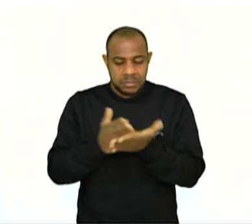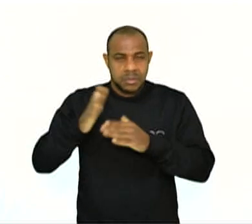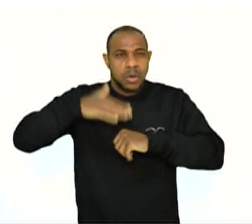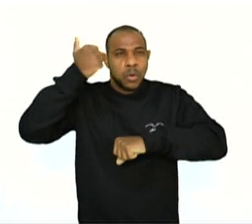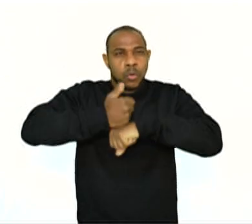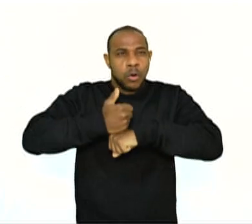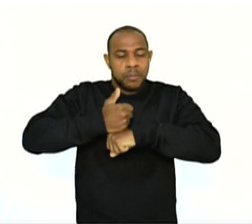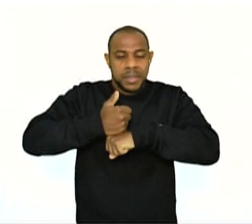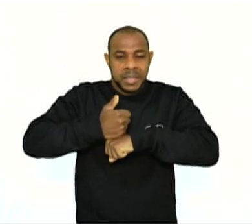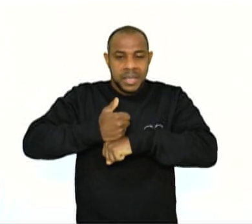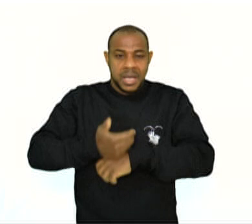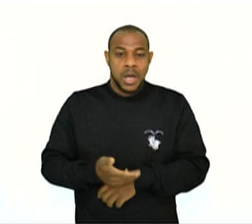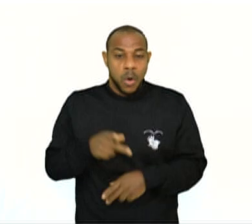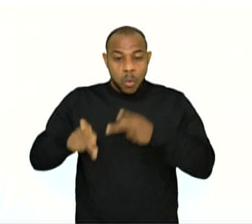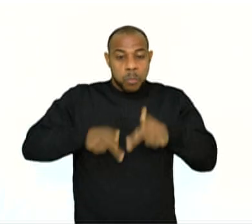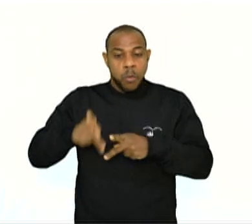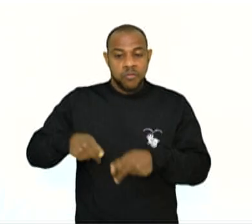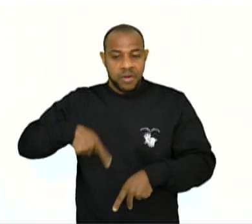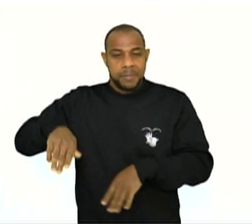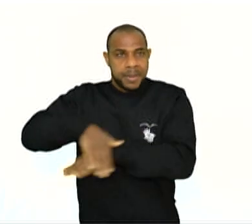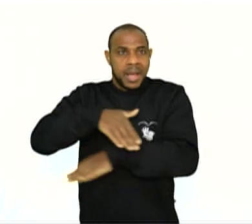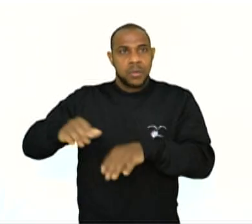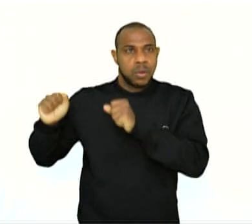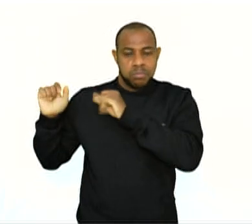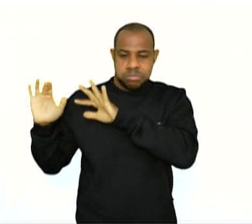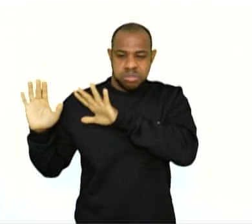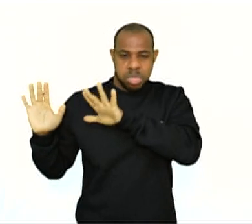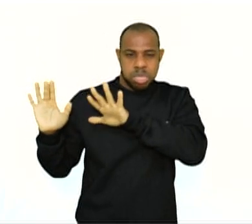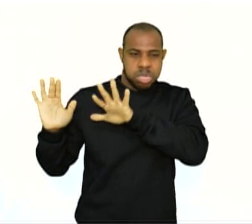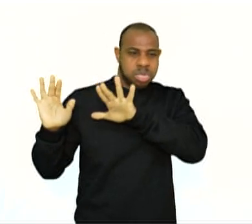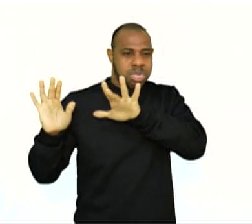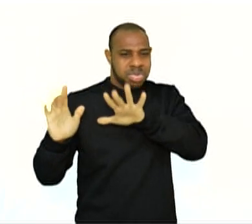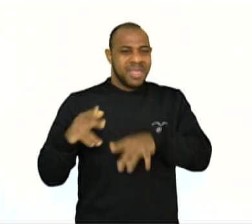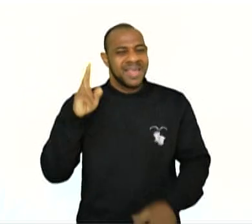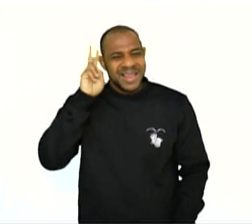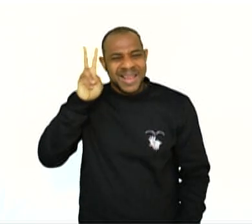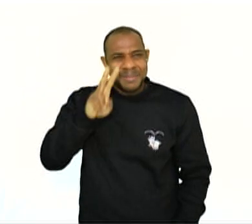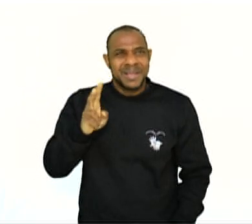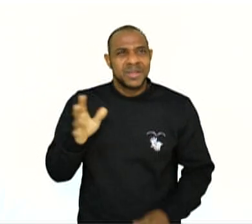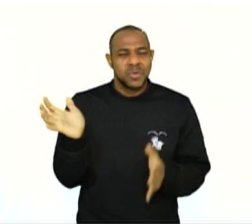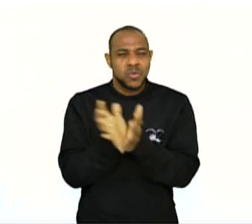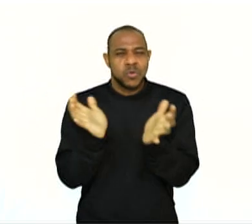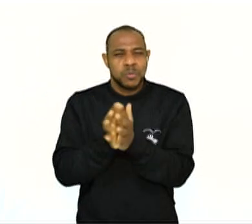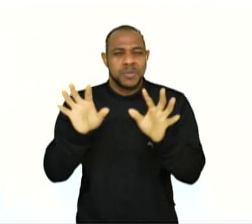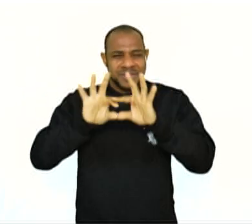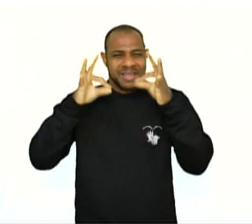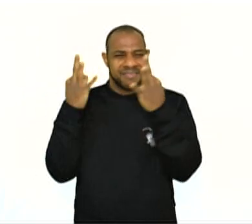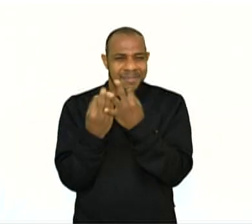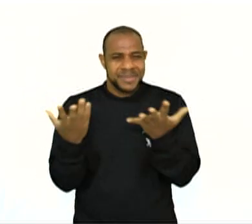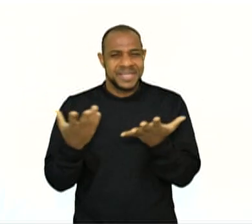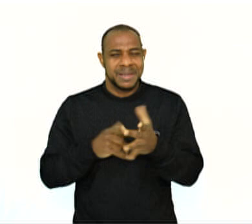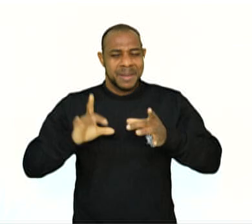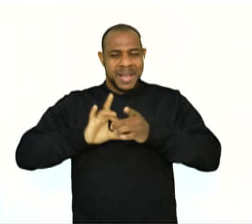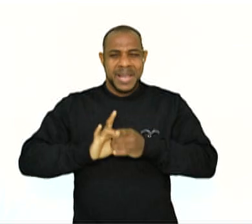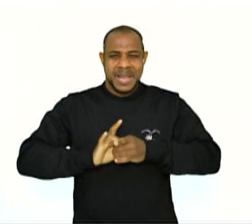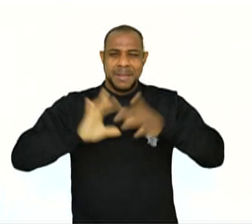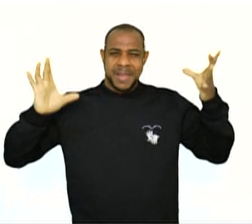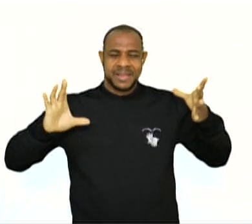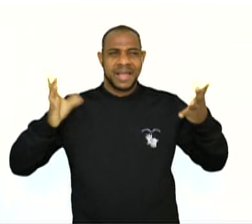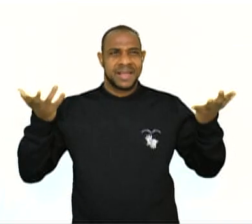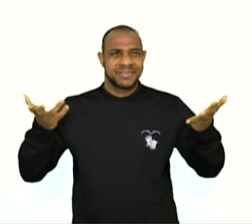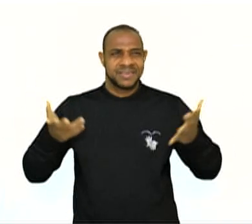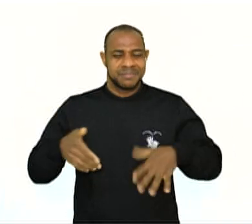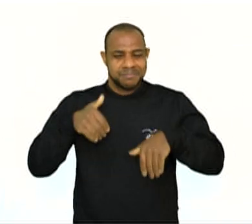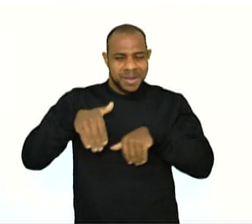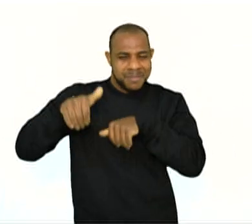isso o povo vai às ruas. Vocês se lembram das marchas da família com Deus, né, pela liberdade? Aquelas marchas